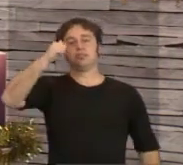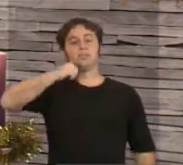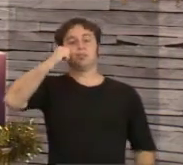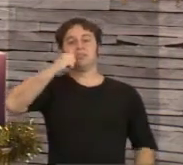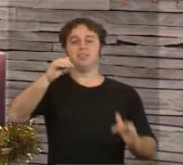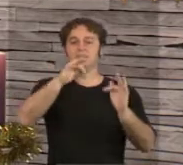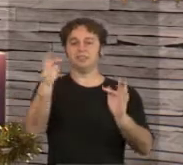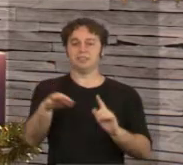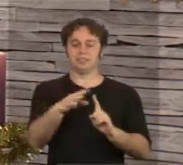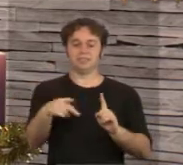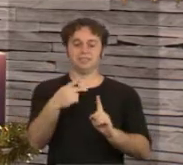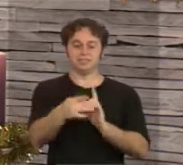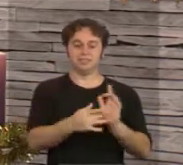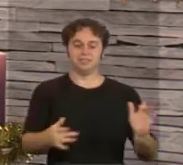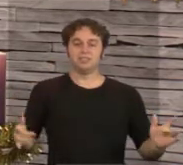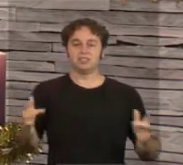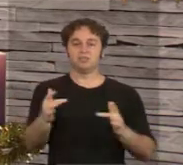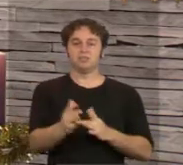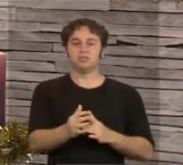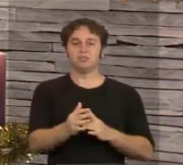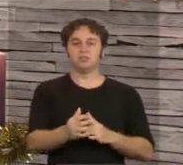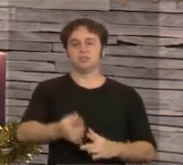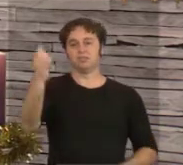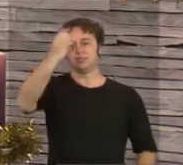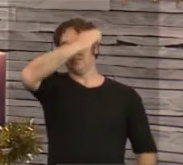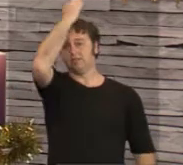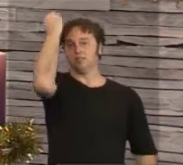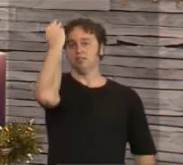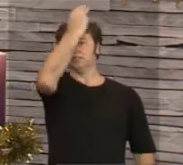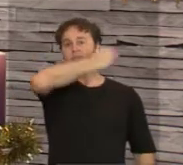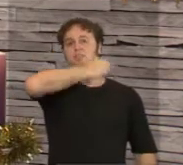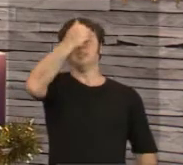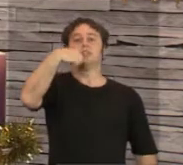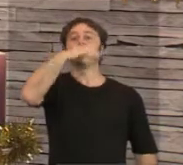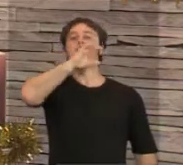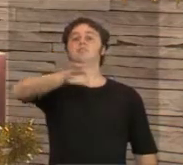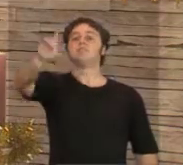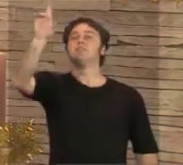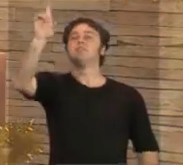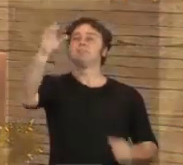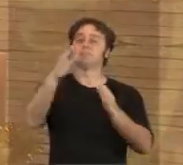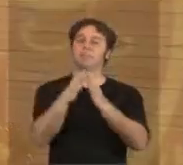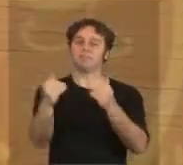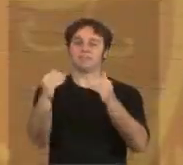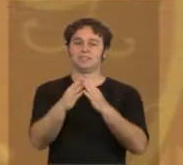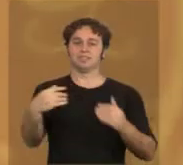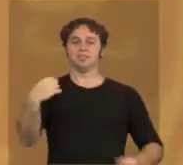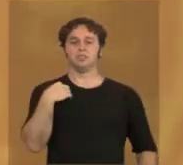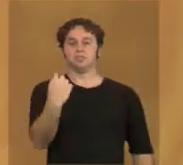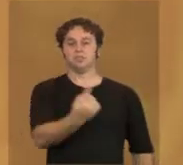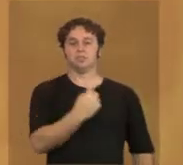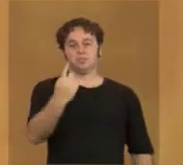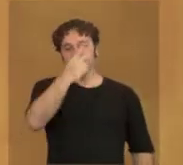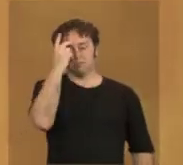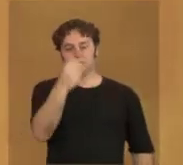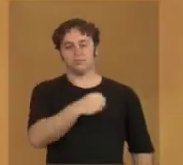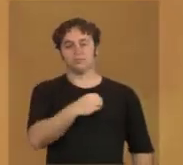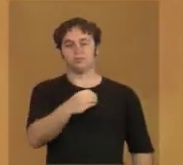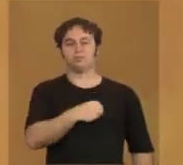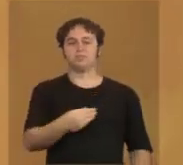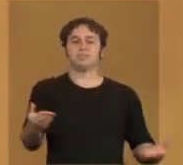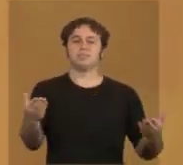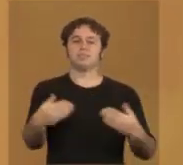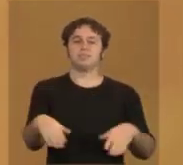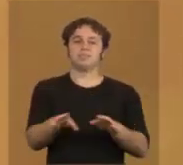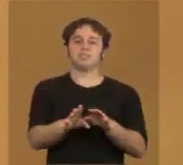Bendita sois vós entre as mulheres e bendito é o fruto do vosso ventre, Jesus. Santa Maria, Mãe de Deus, rogai por